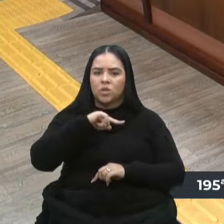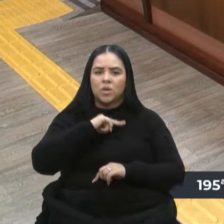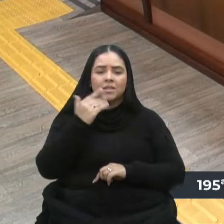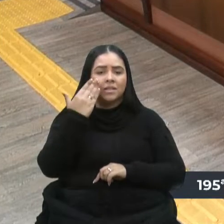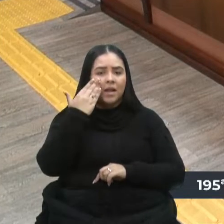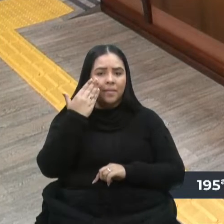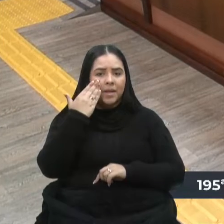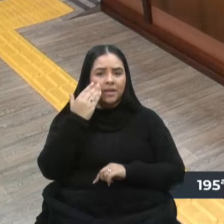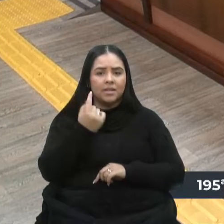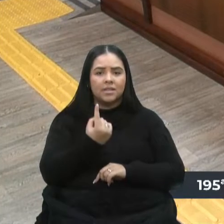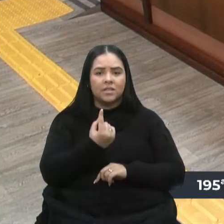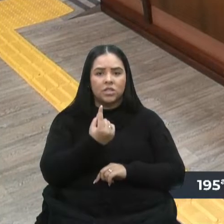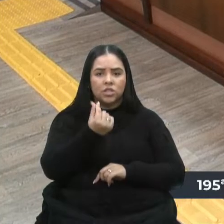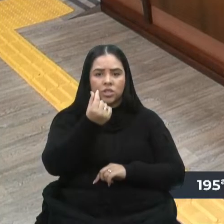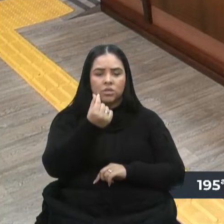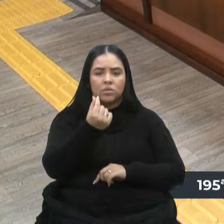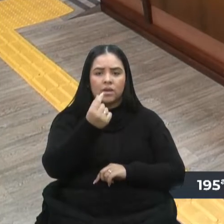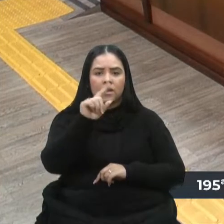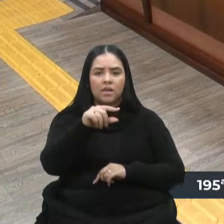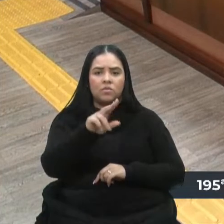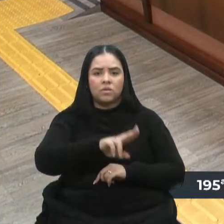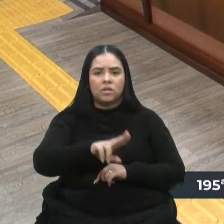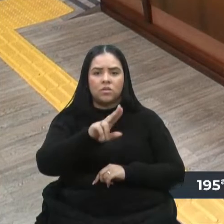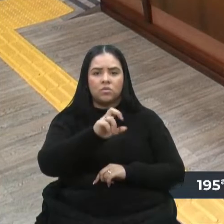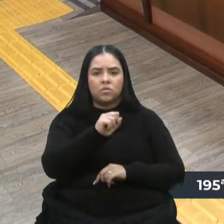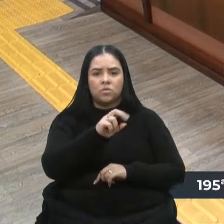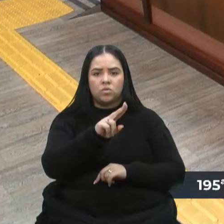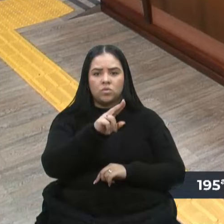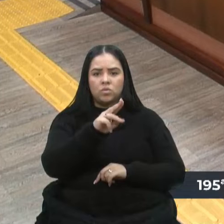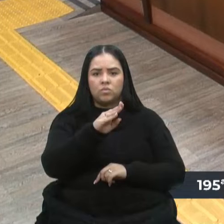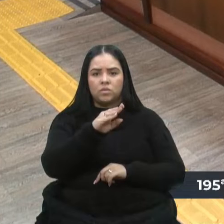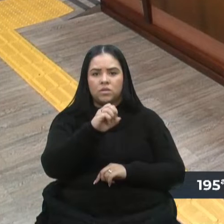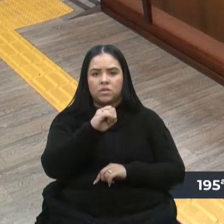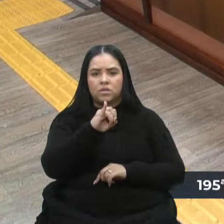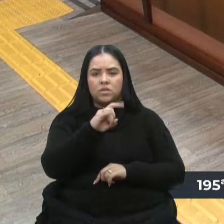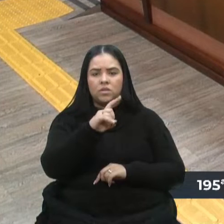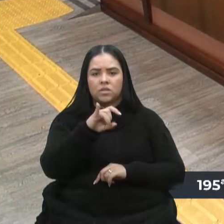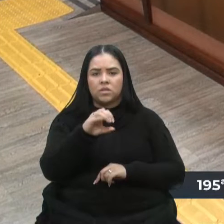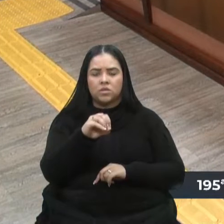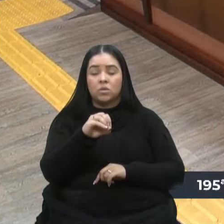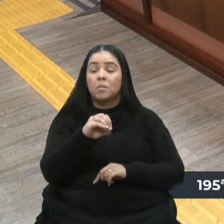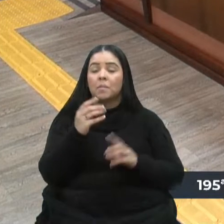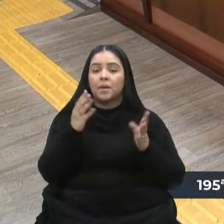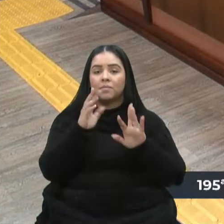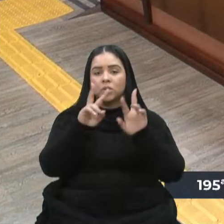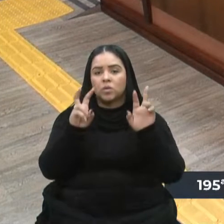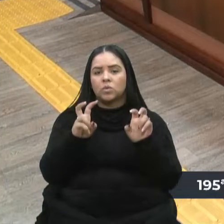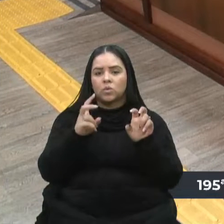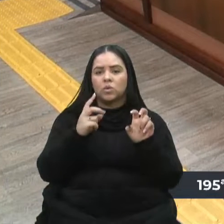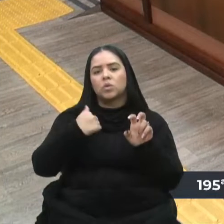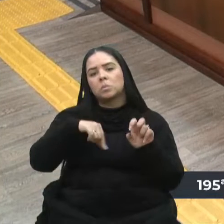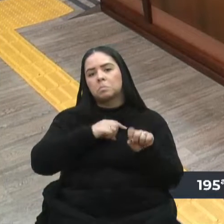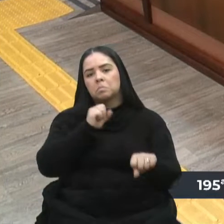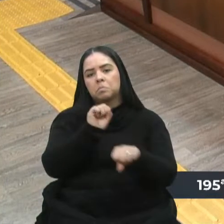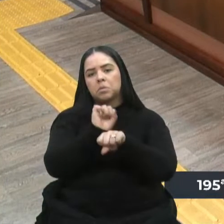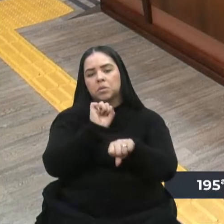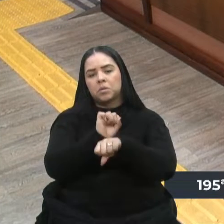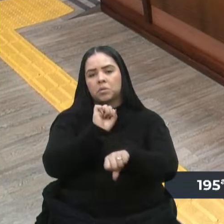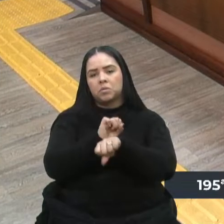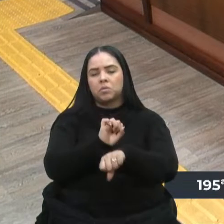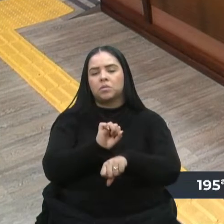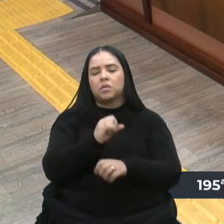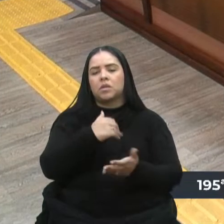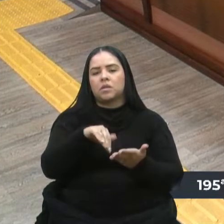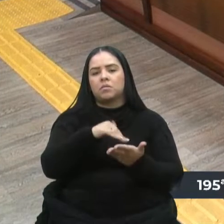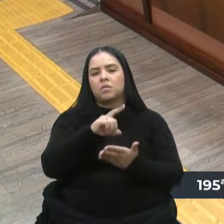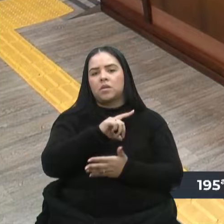que esse recurso está saindo do subsídio. Então, parabéns pelo tema e aguardamos que o secretário traga uma planilha de